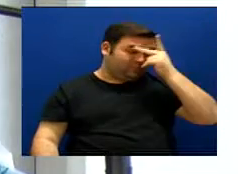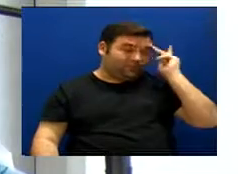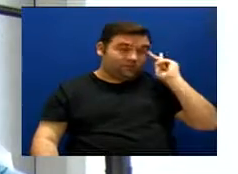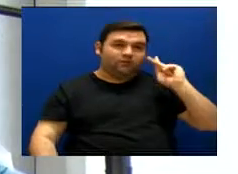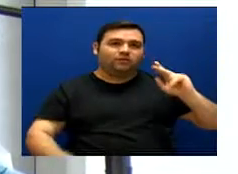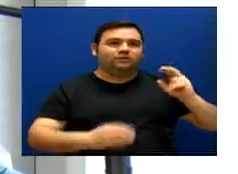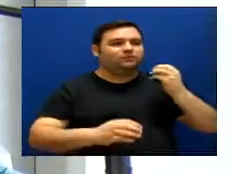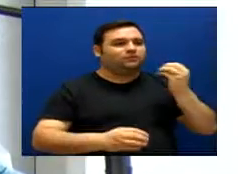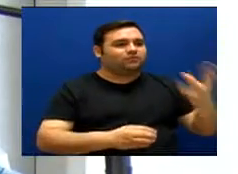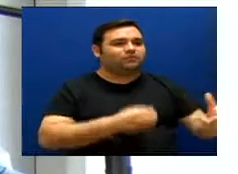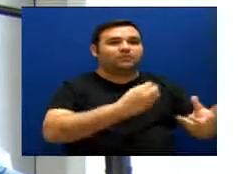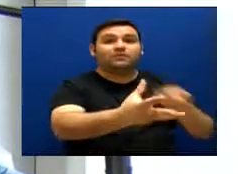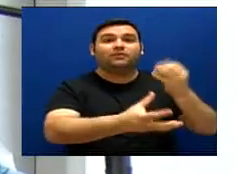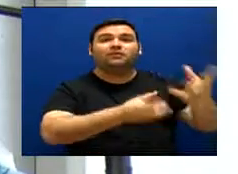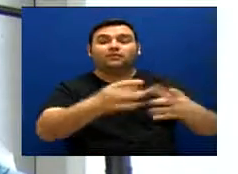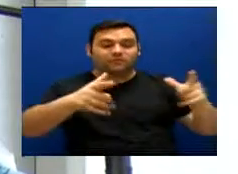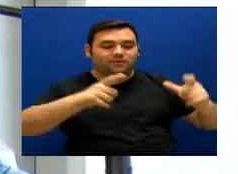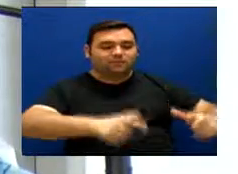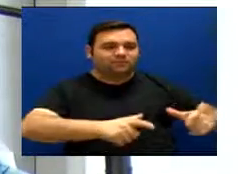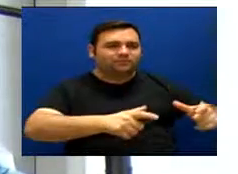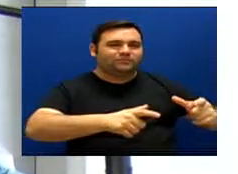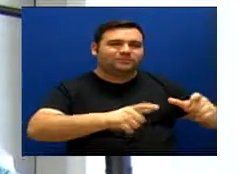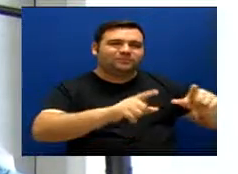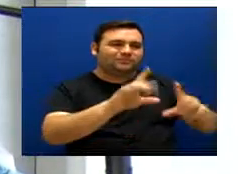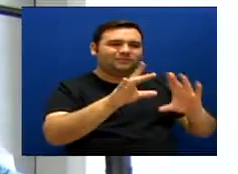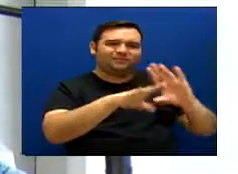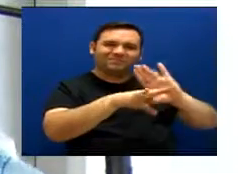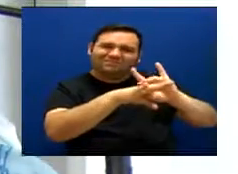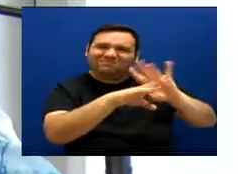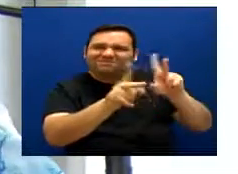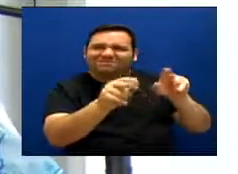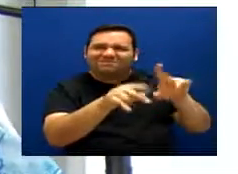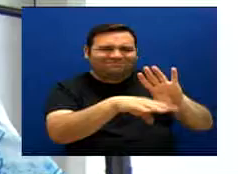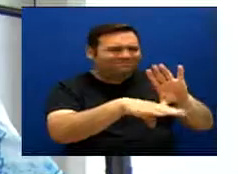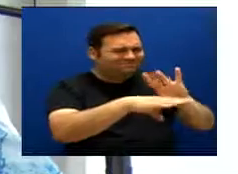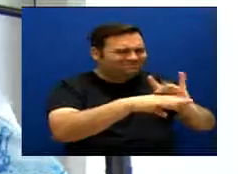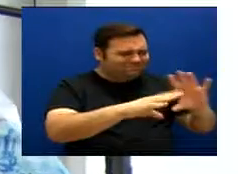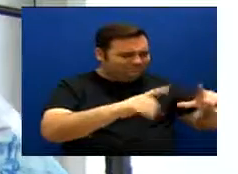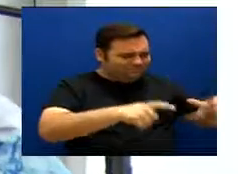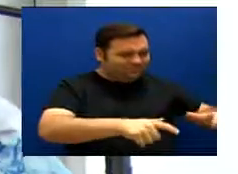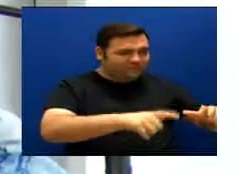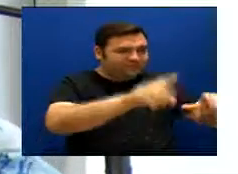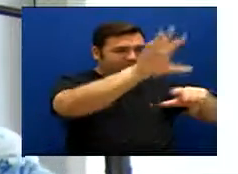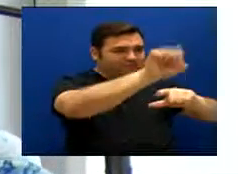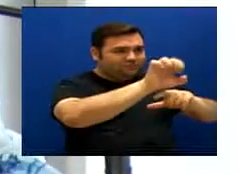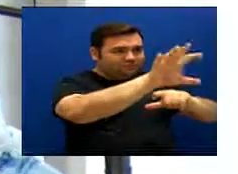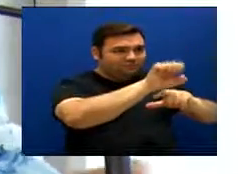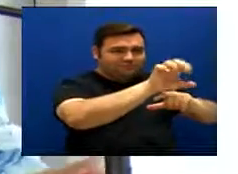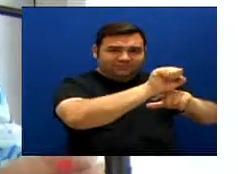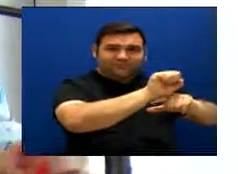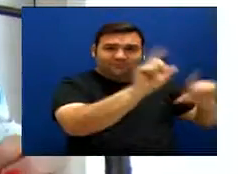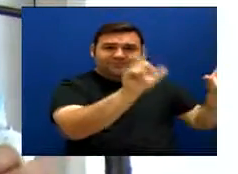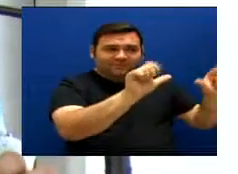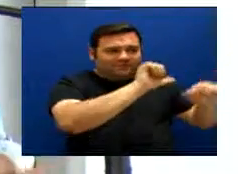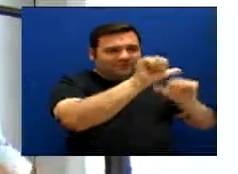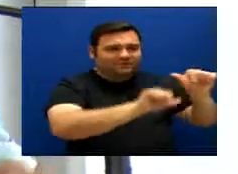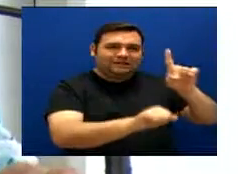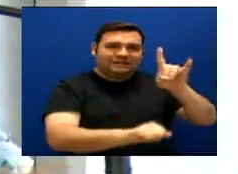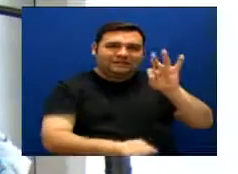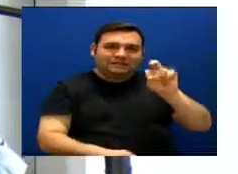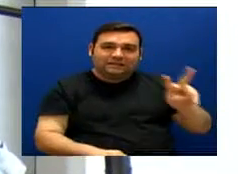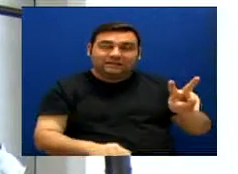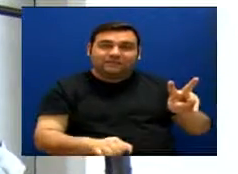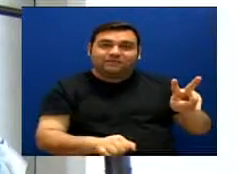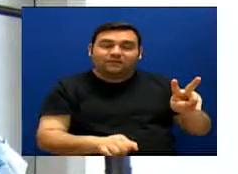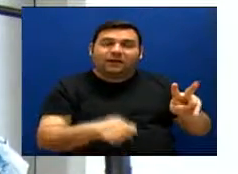pessoas receberão gratuitamente esses kits. Então, a gente tem que se congratular, porque foi um trabalho que